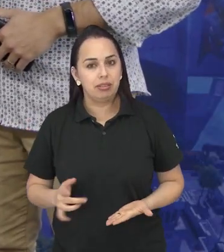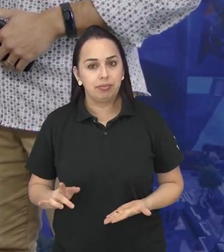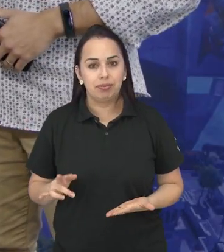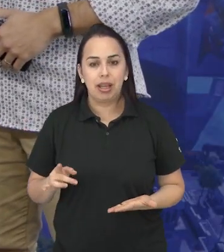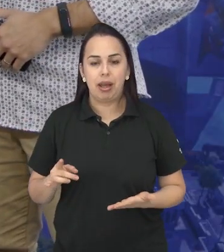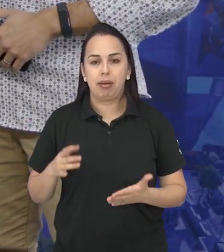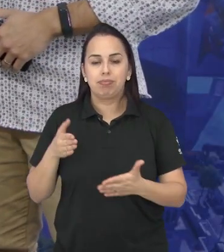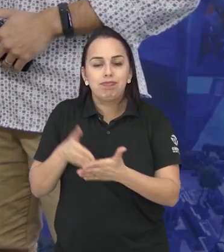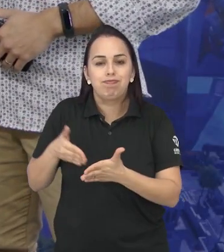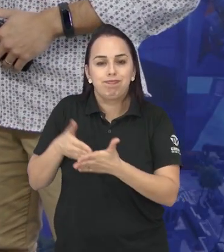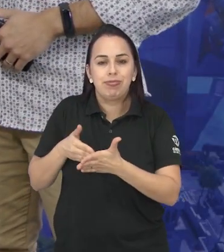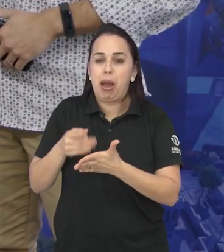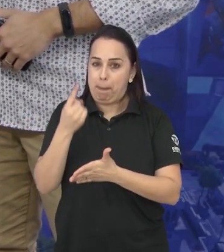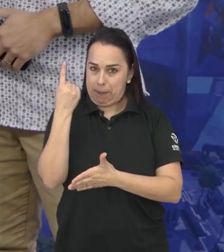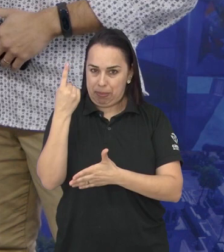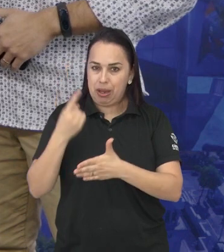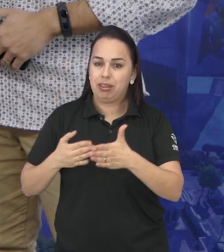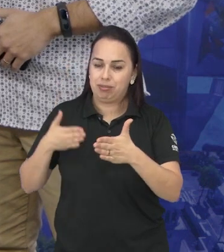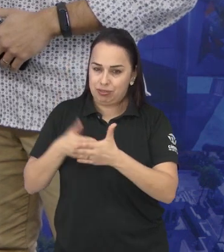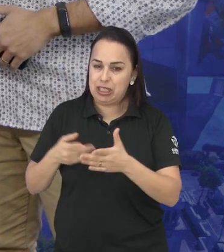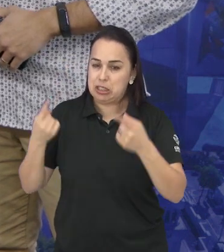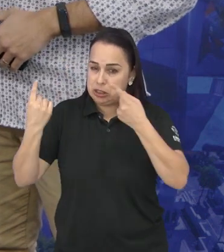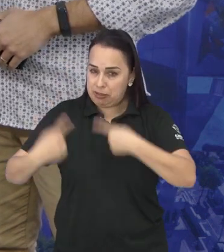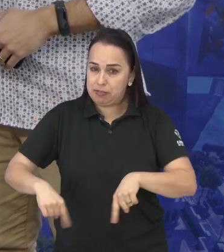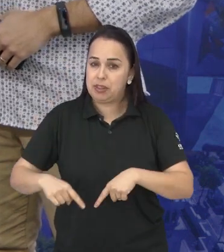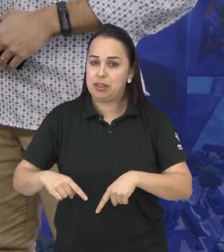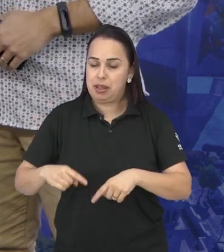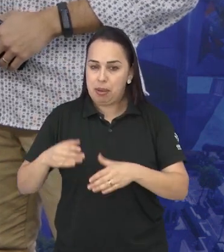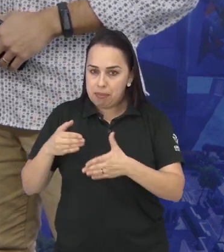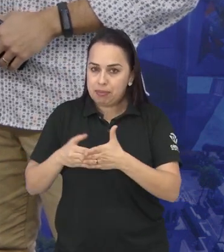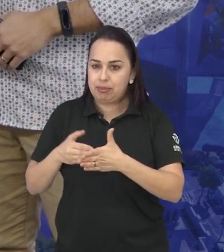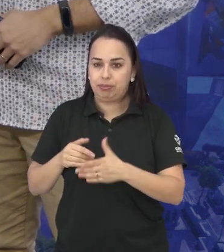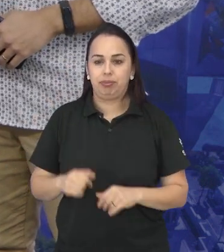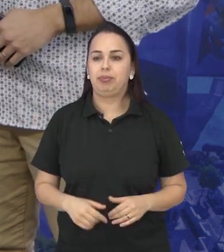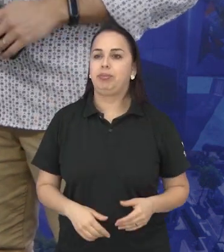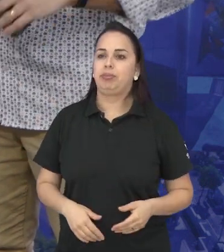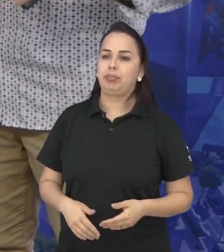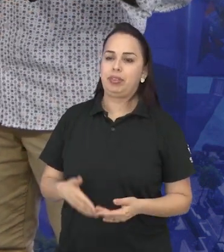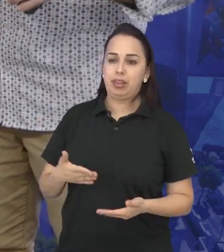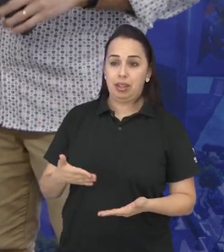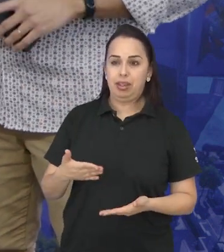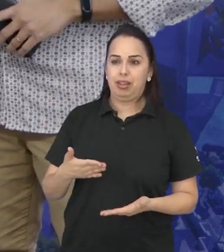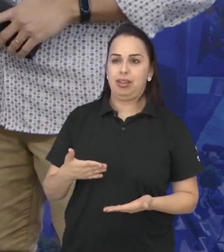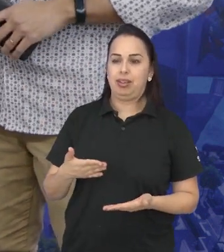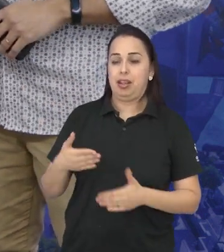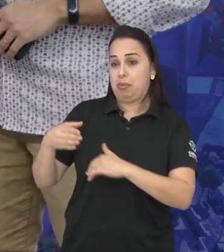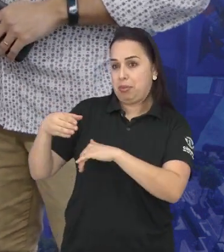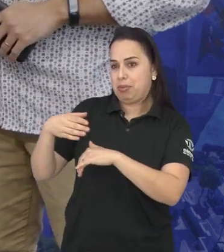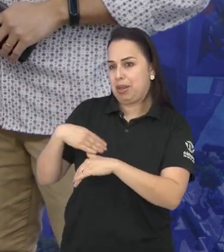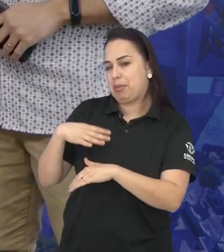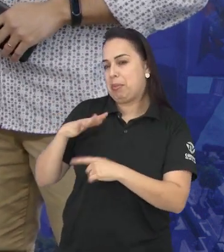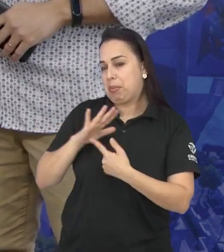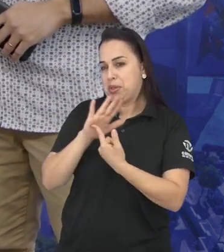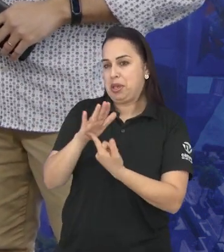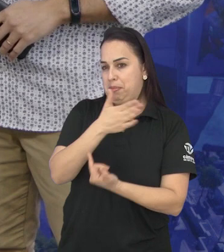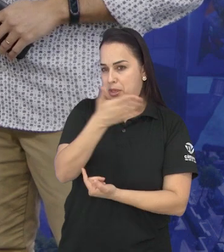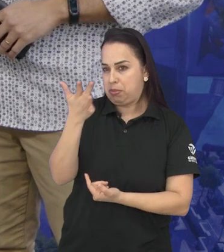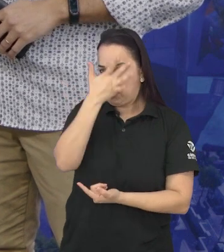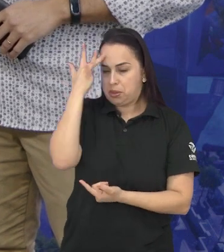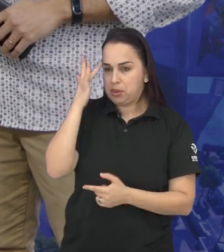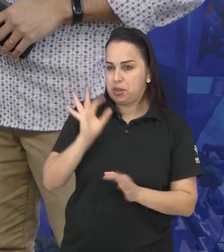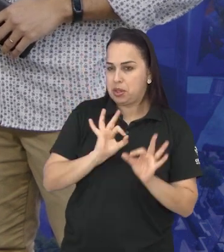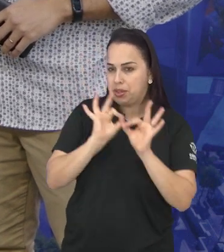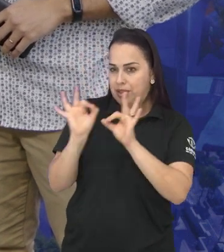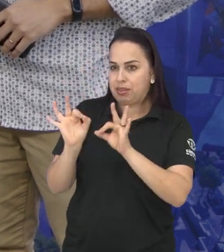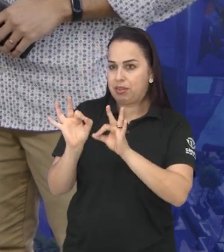é o primeiro desafio ali, né? A primeira dificuldade que E eu acho legal a gente passar para o pessoal que está nos